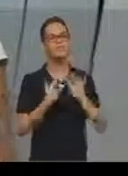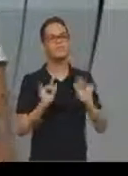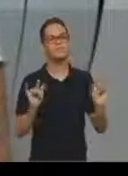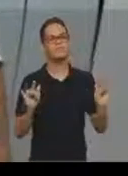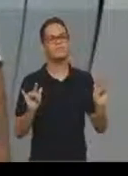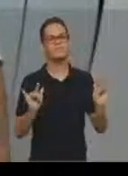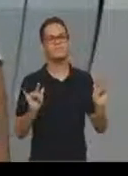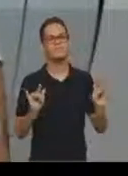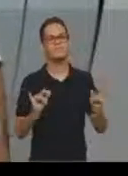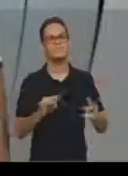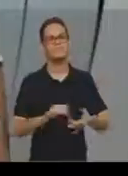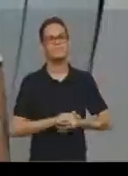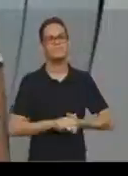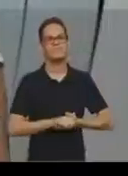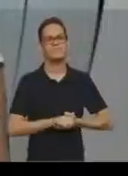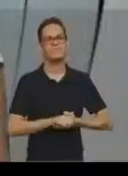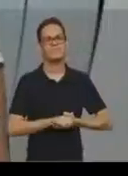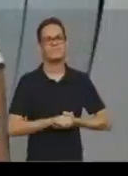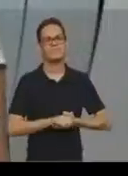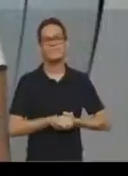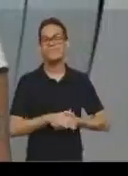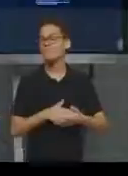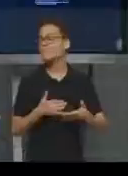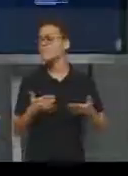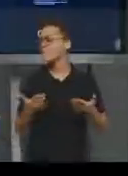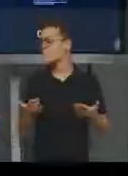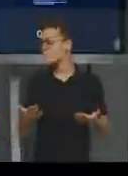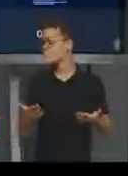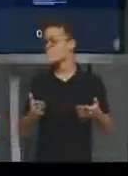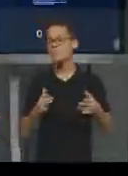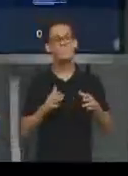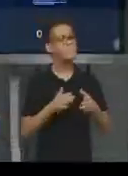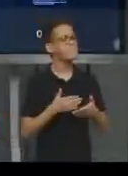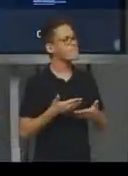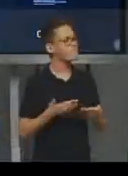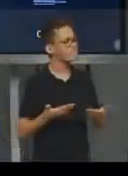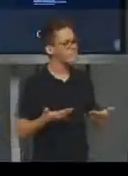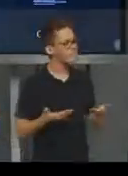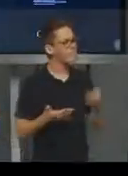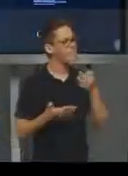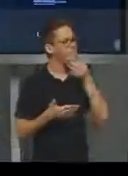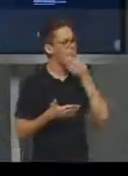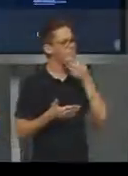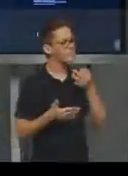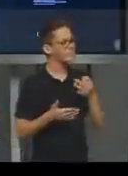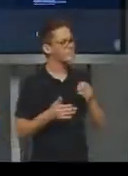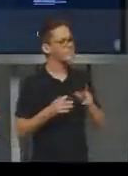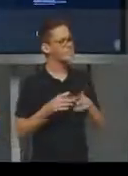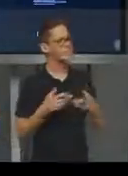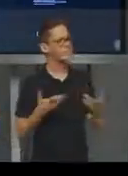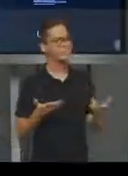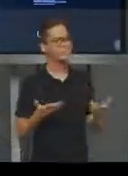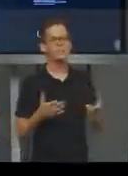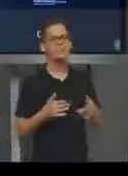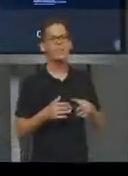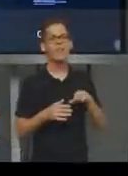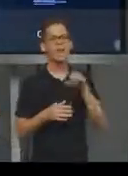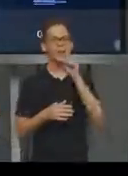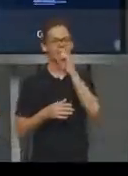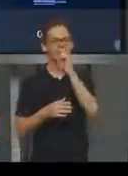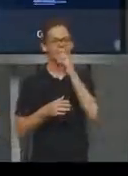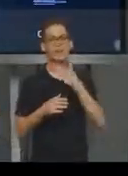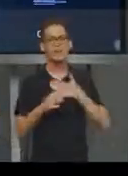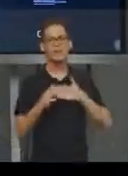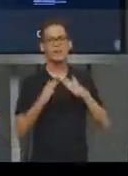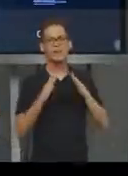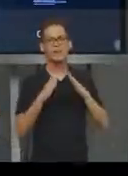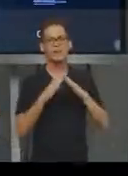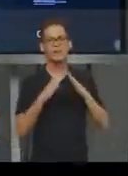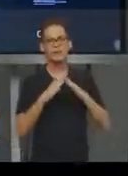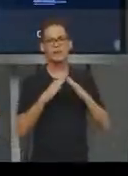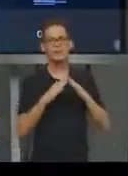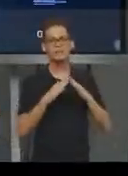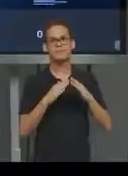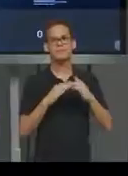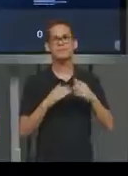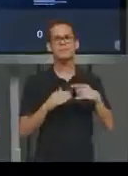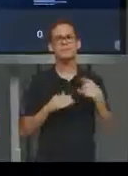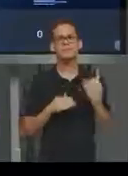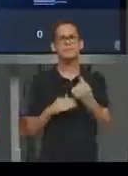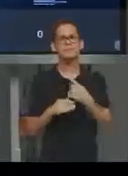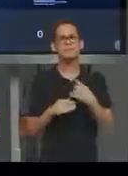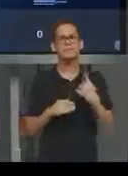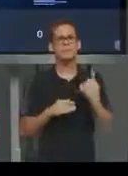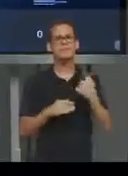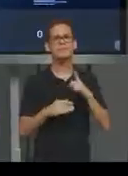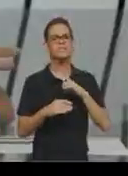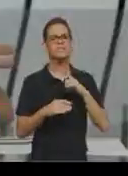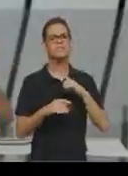completamente erradicadas. Viviane, eu estava comentando isso que sábado lá em casa e tudo, essa